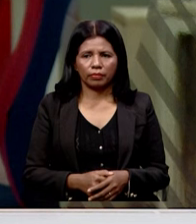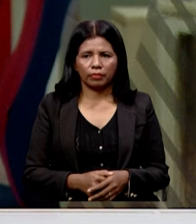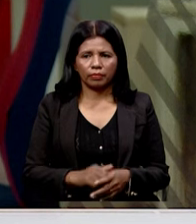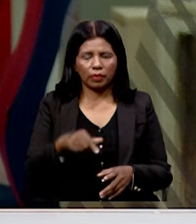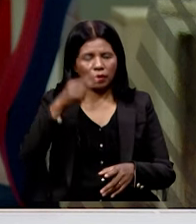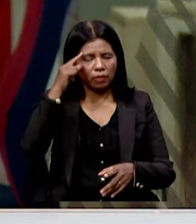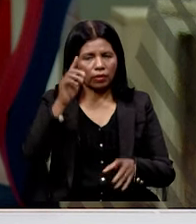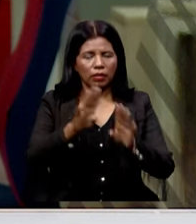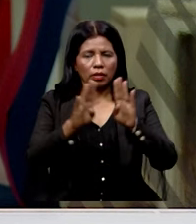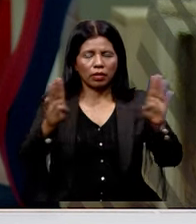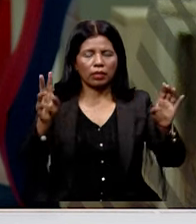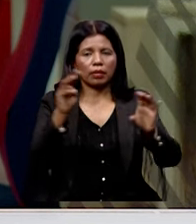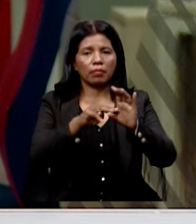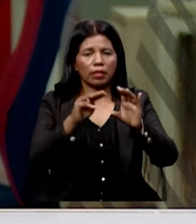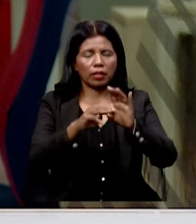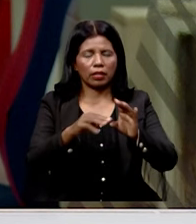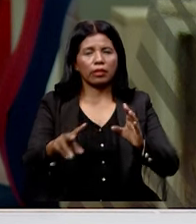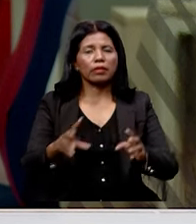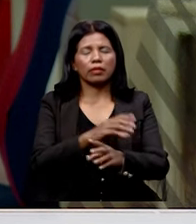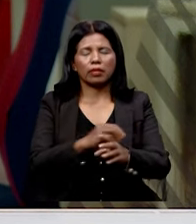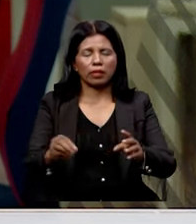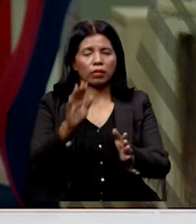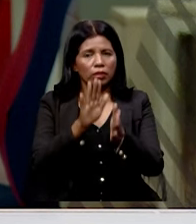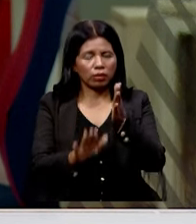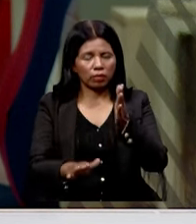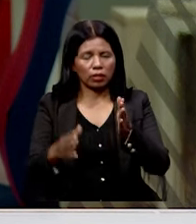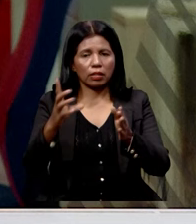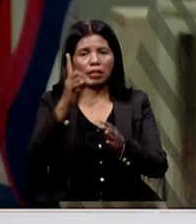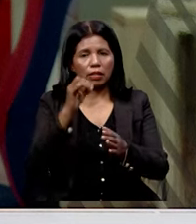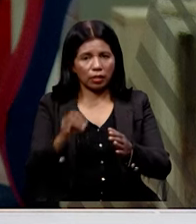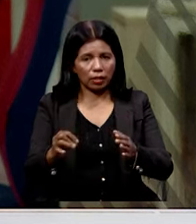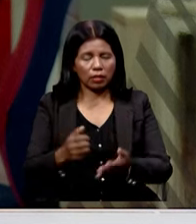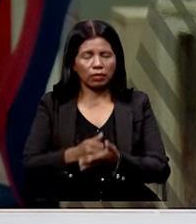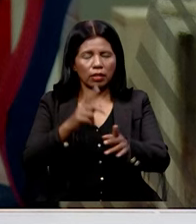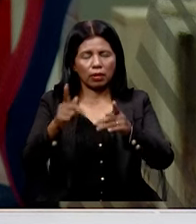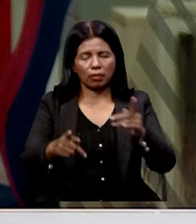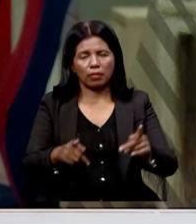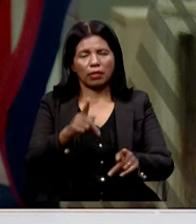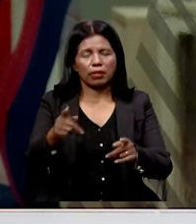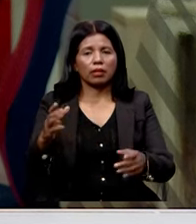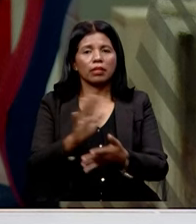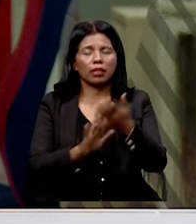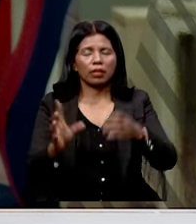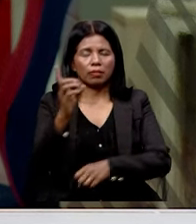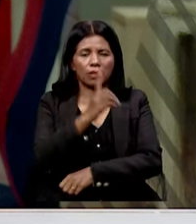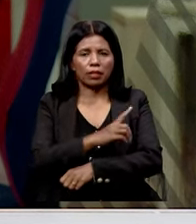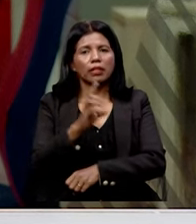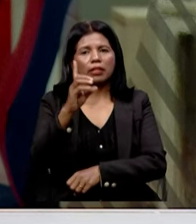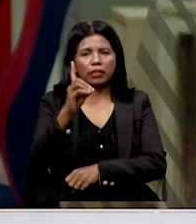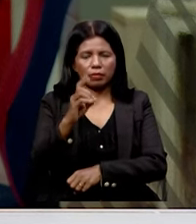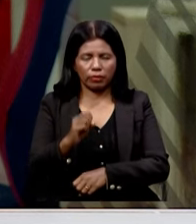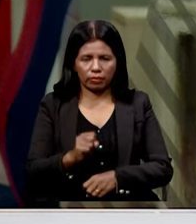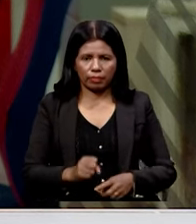Governo de Loque Bazar Barato e a capital dele, onde facilita a comunidade a comemorar Natal no Atinafo.